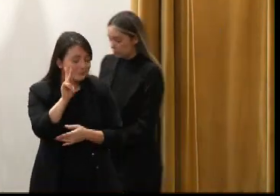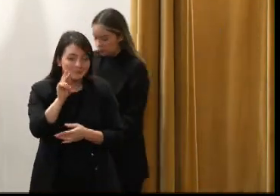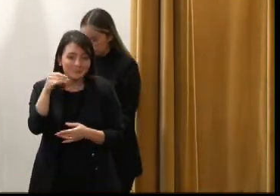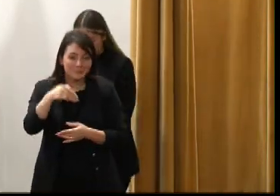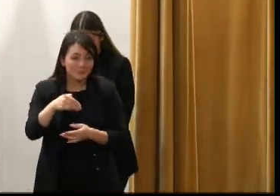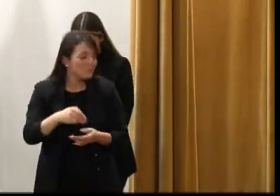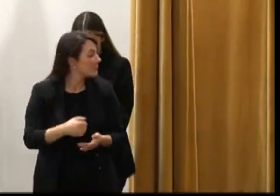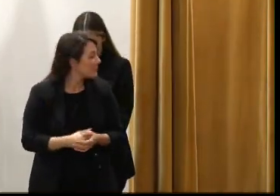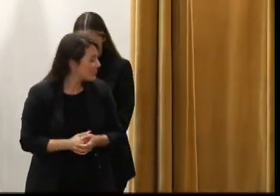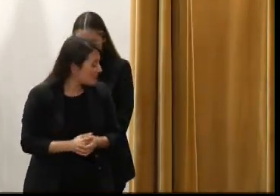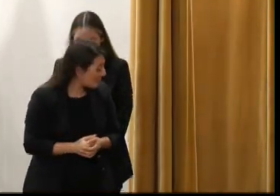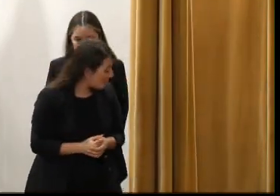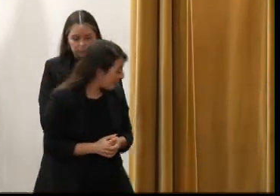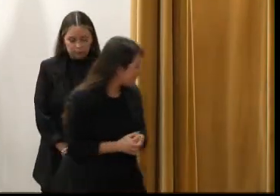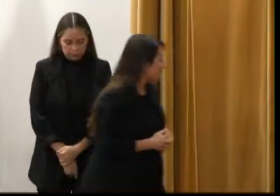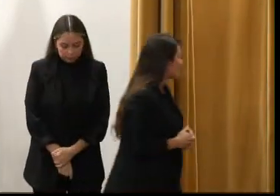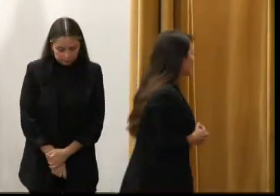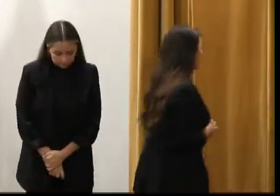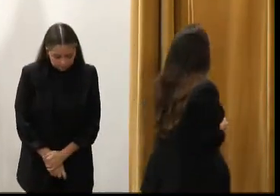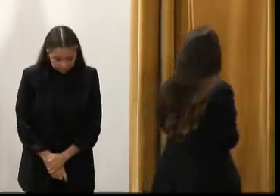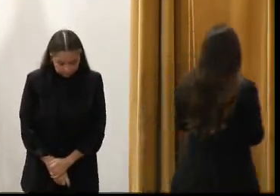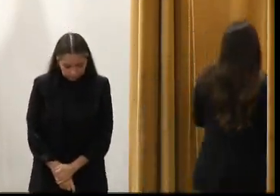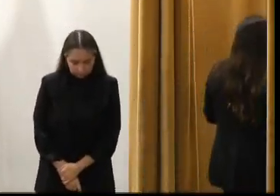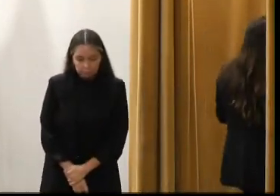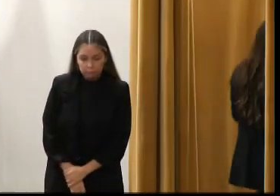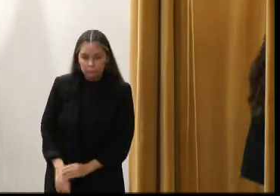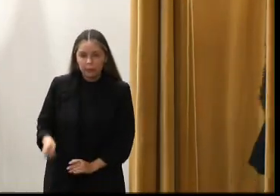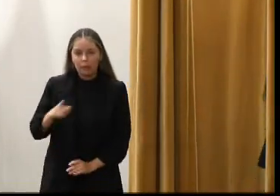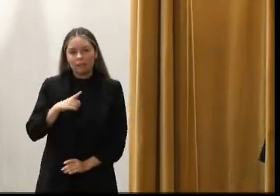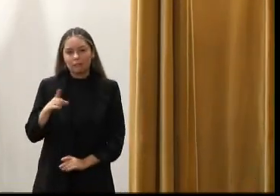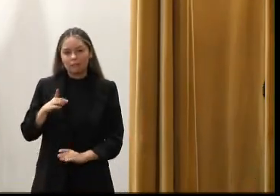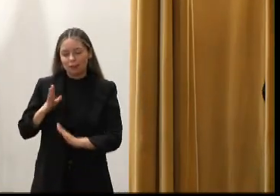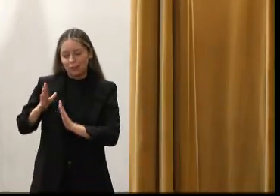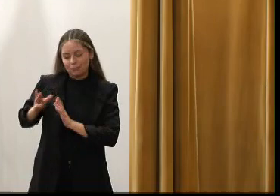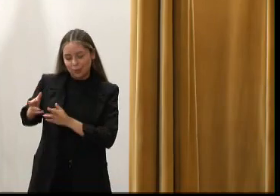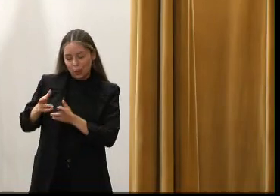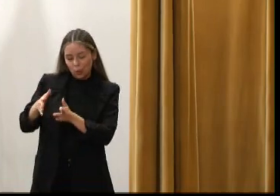né? Que está dentro do Parque Saint-Hilaire, que nós estamos passando para Viamão. Né?